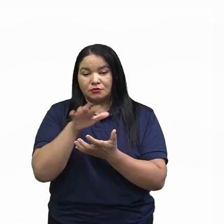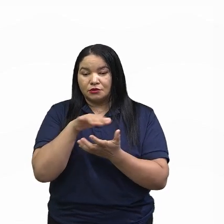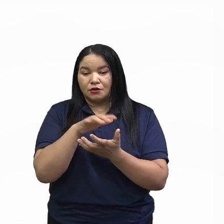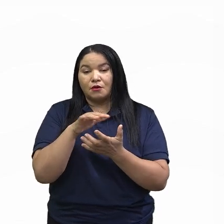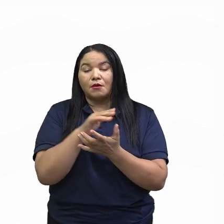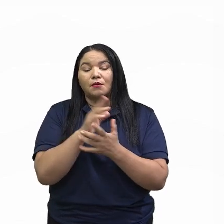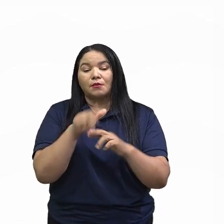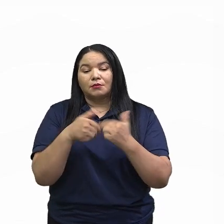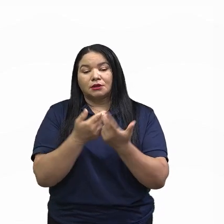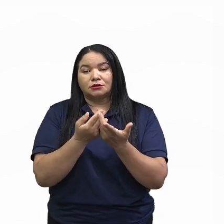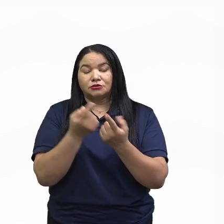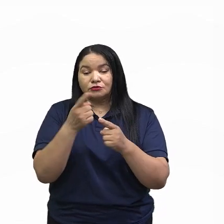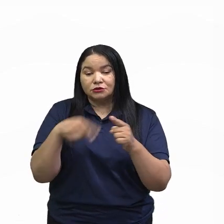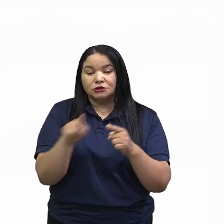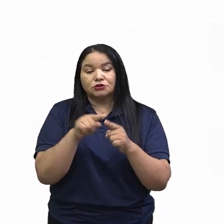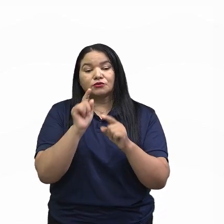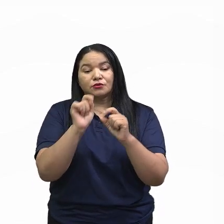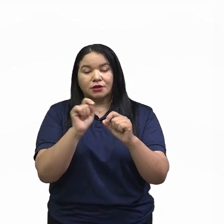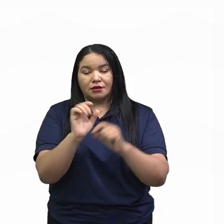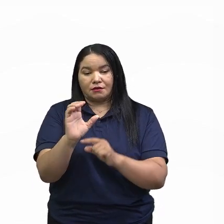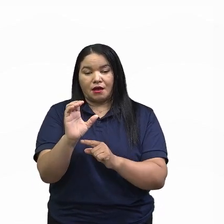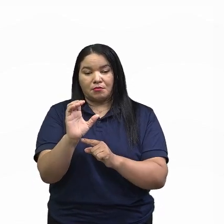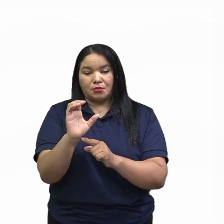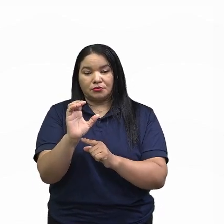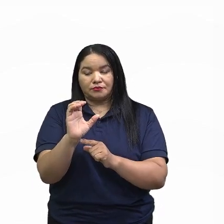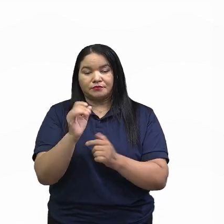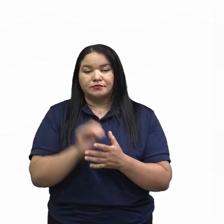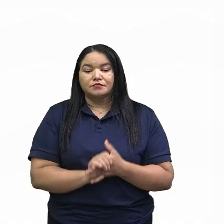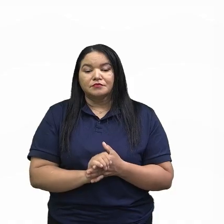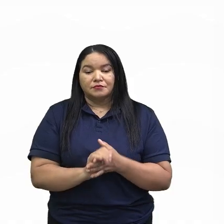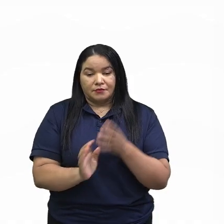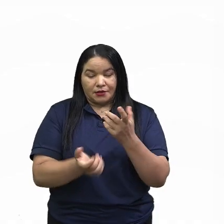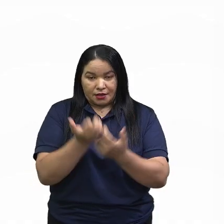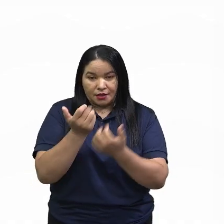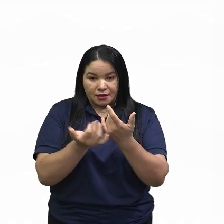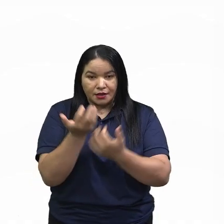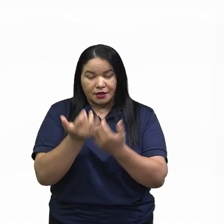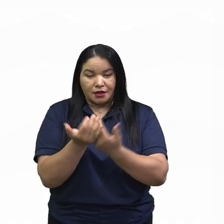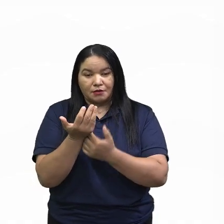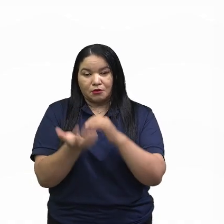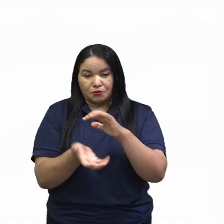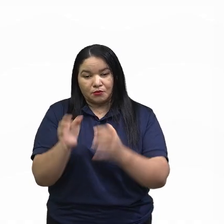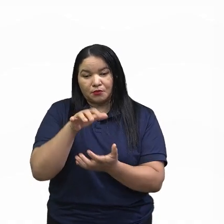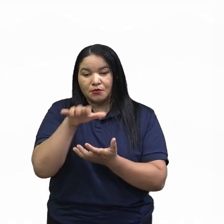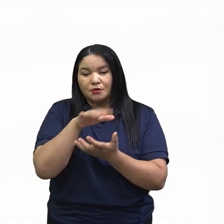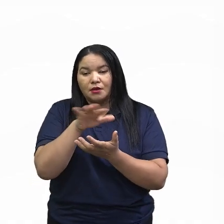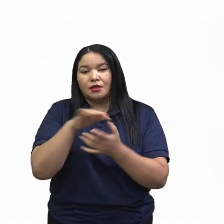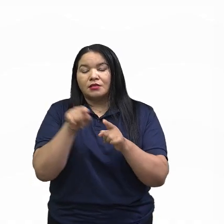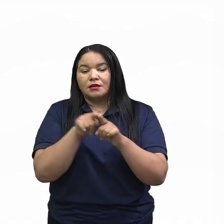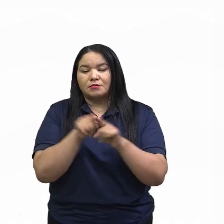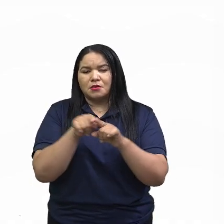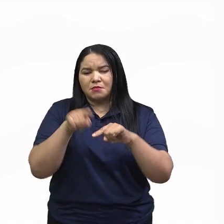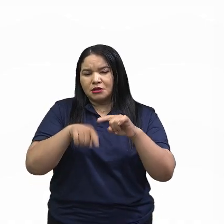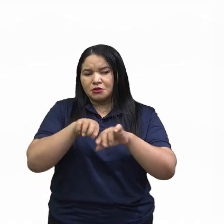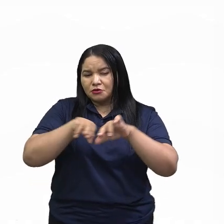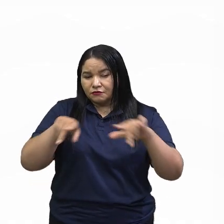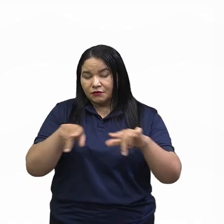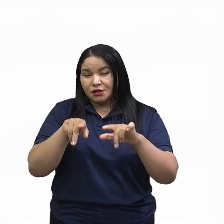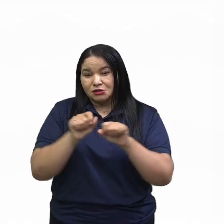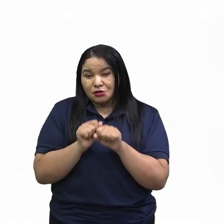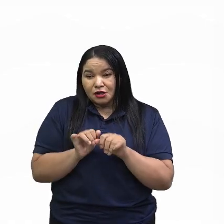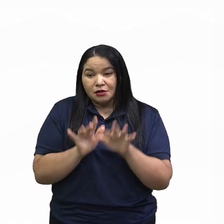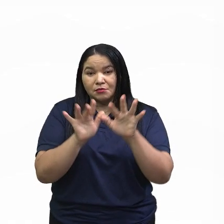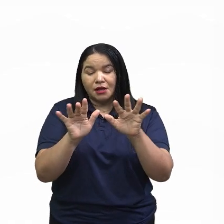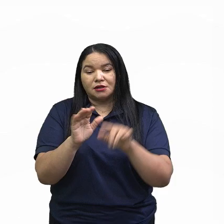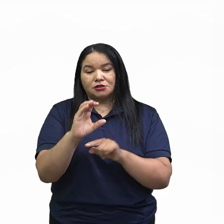do carbono. A queima de biomassa ou de seus derivados liberam